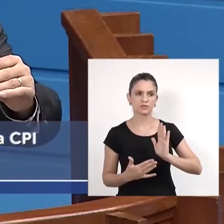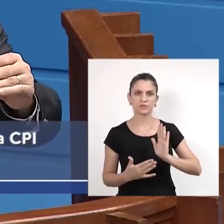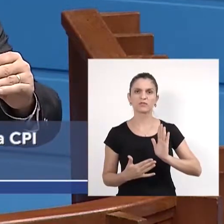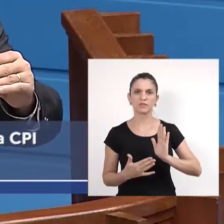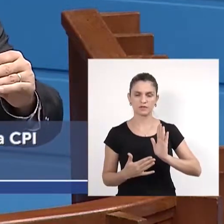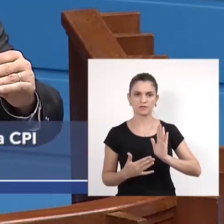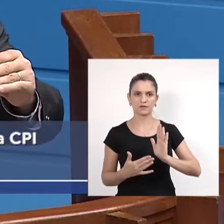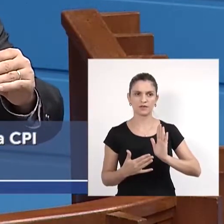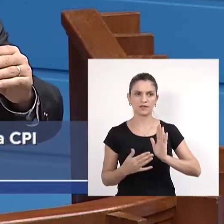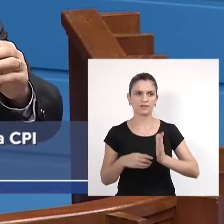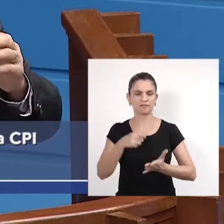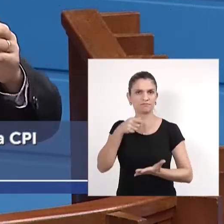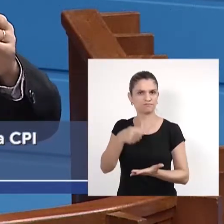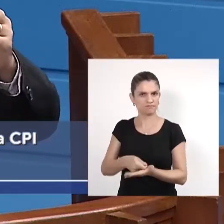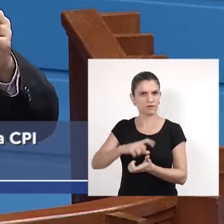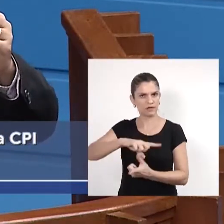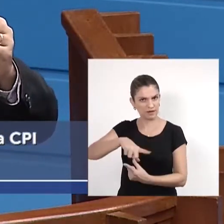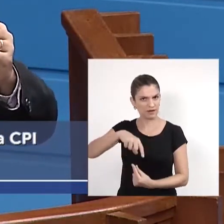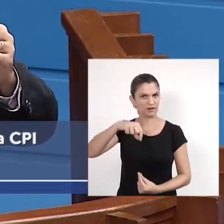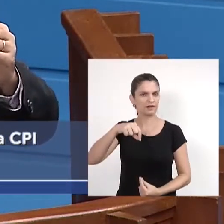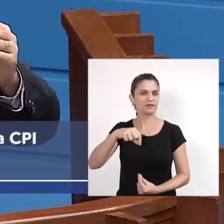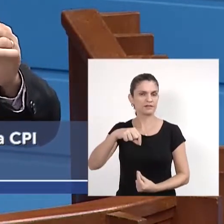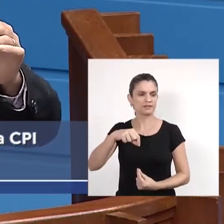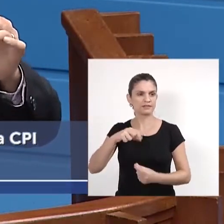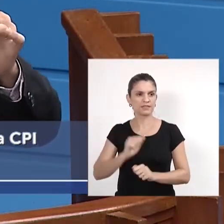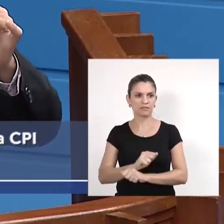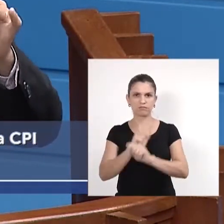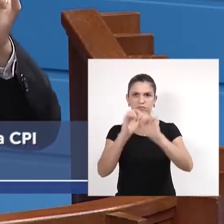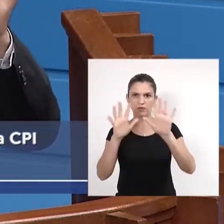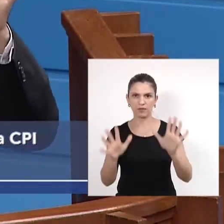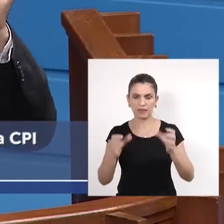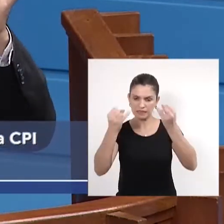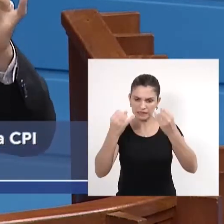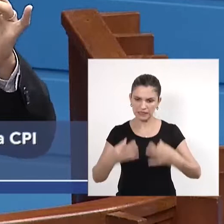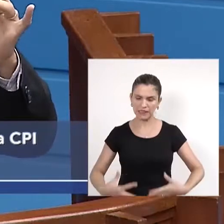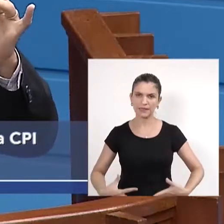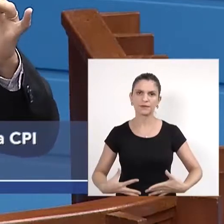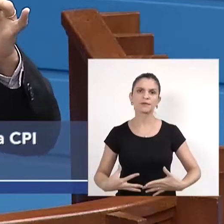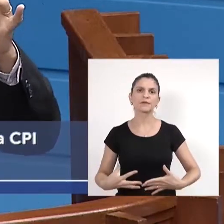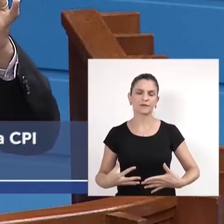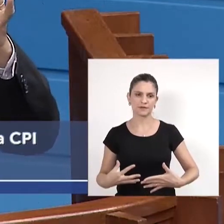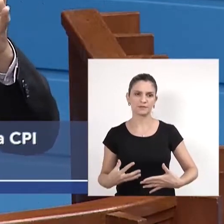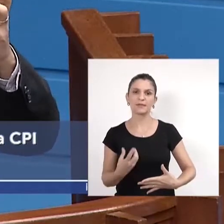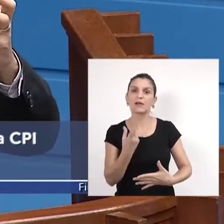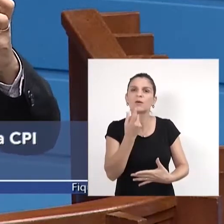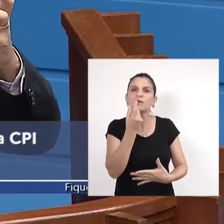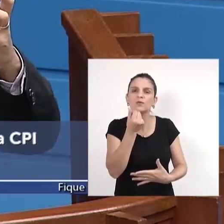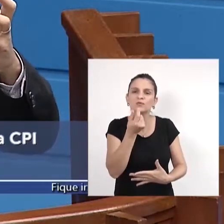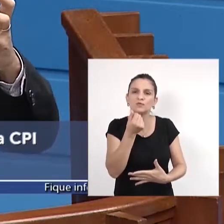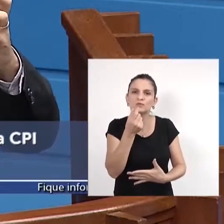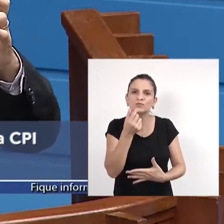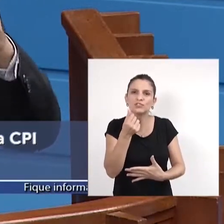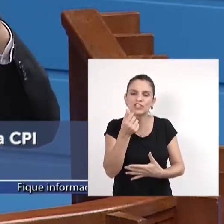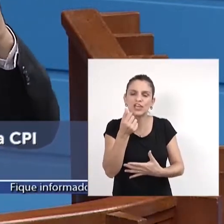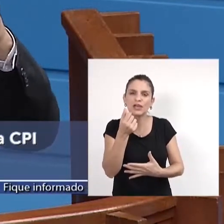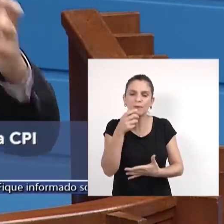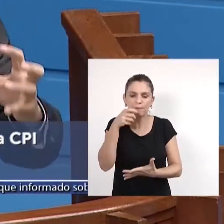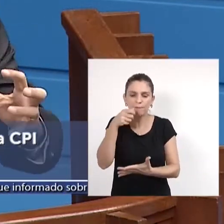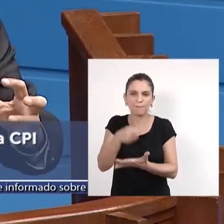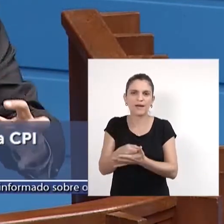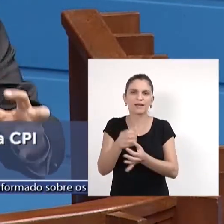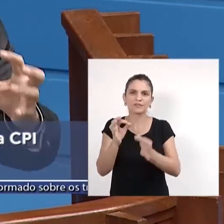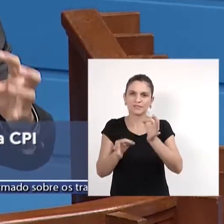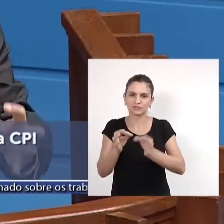que a Energisa deixe muito claro o que é que ela recuperou dos chamados gatos dos